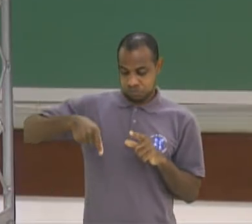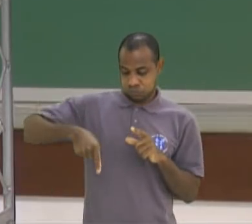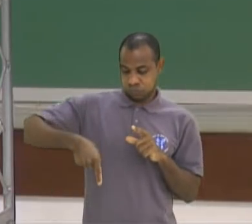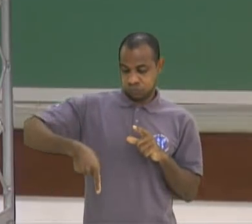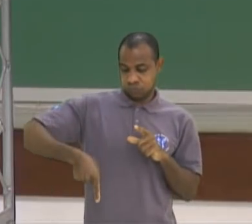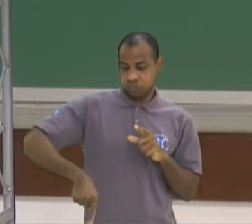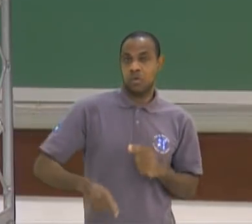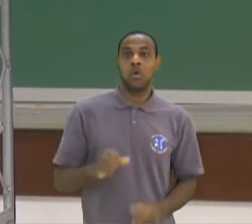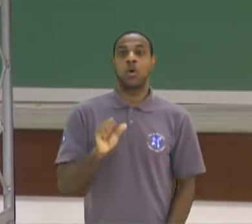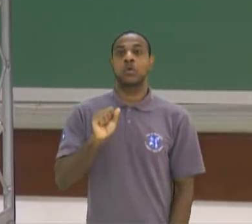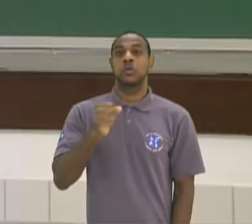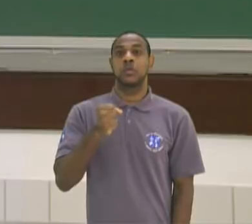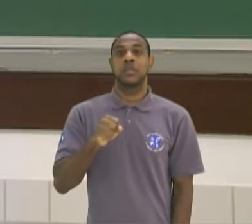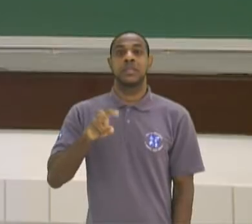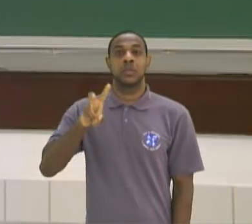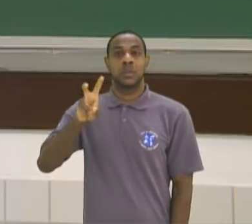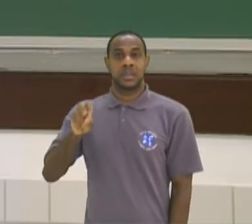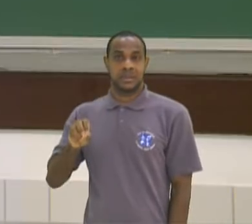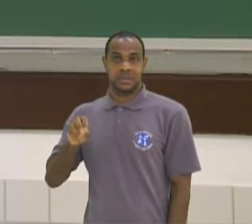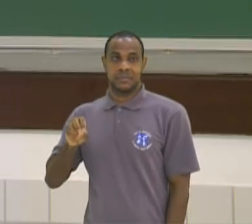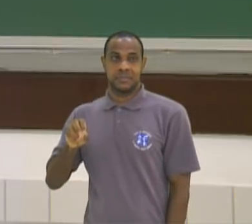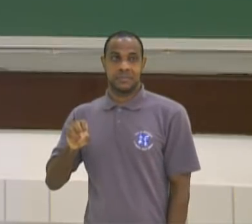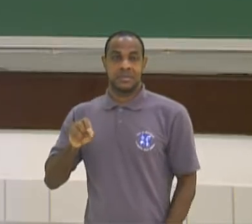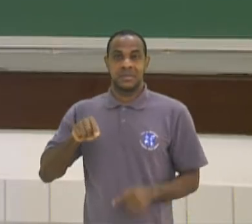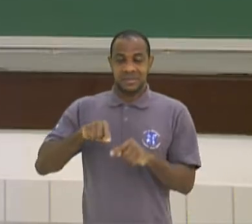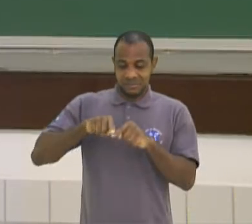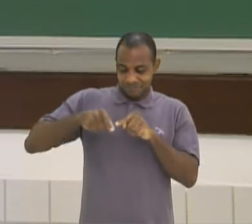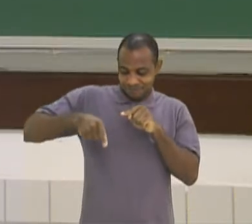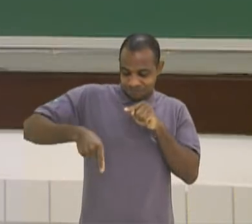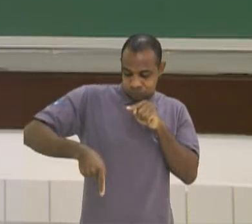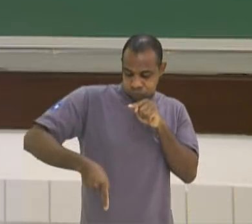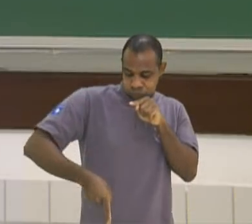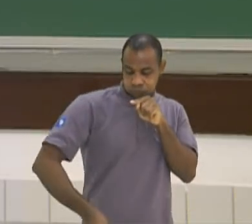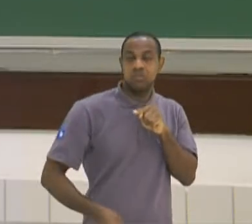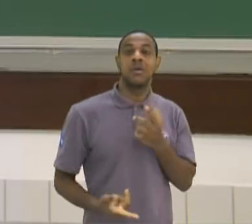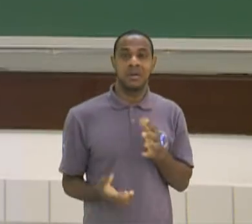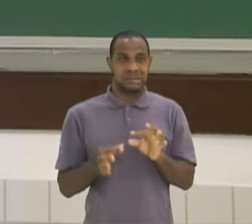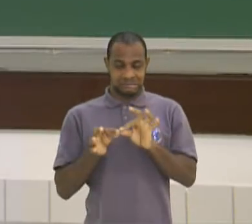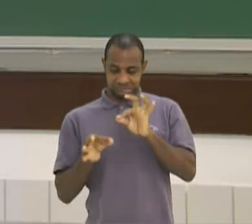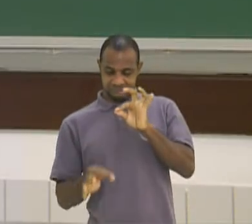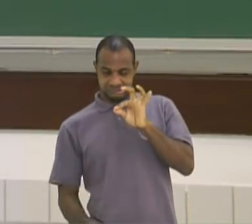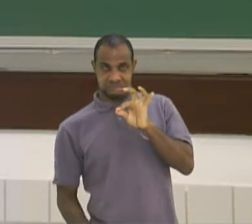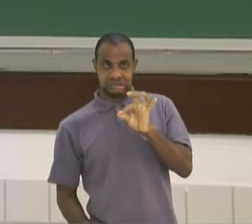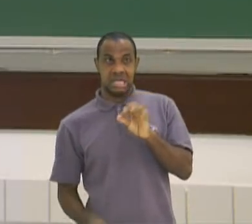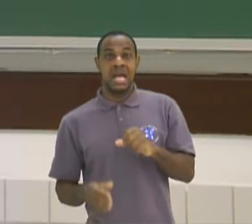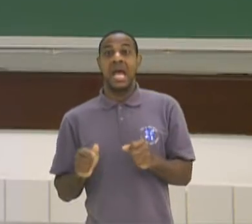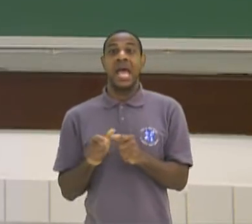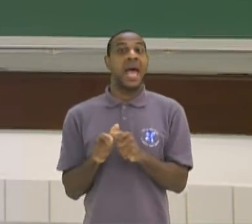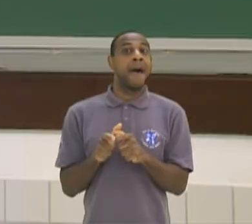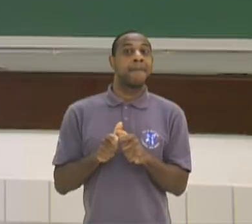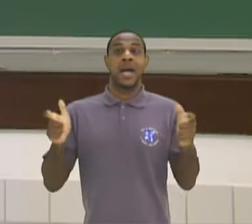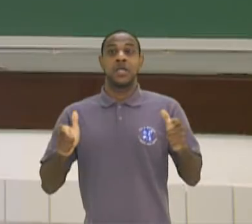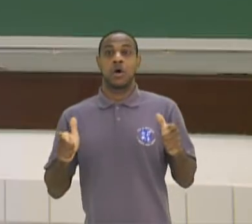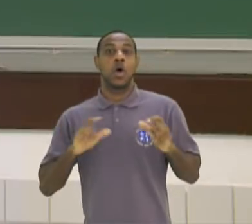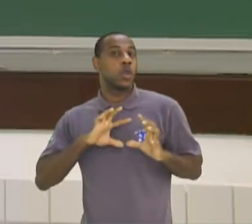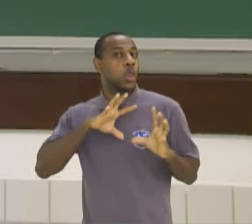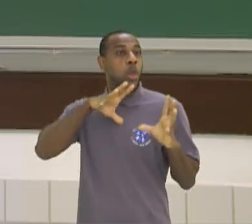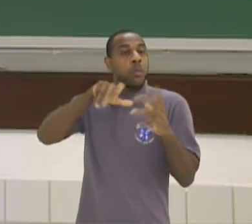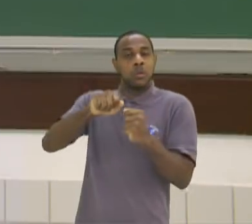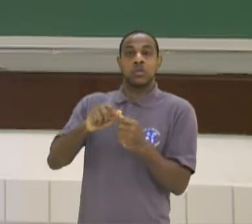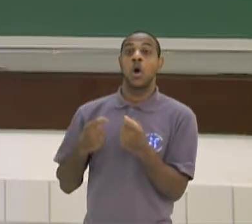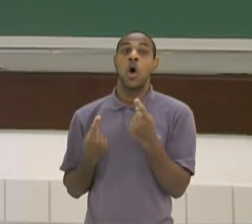profundidade. Então, a maior mina a céu aberto de exploração de cobre do mundo. O Chile,